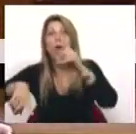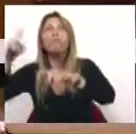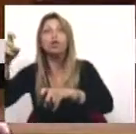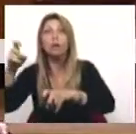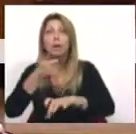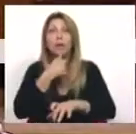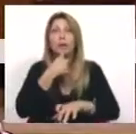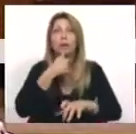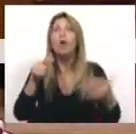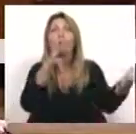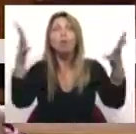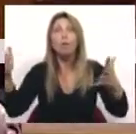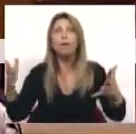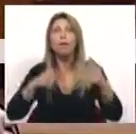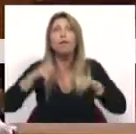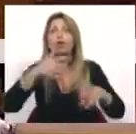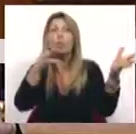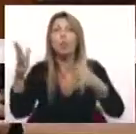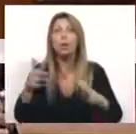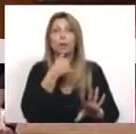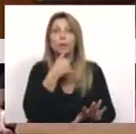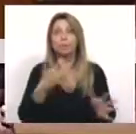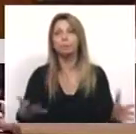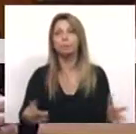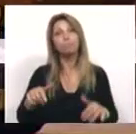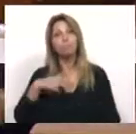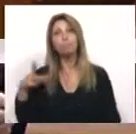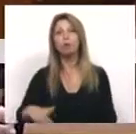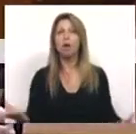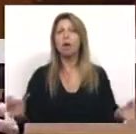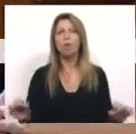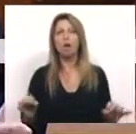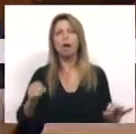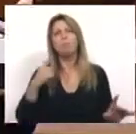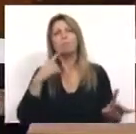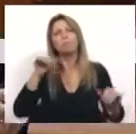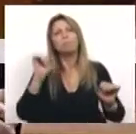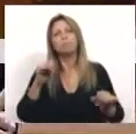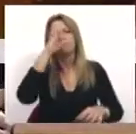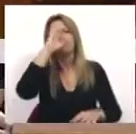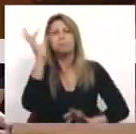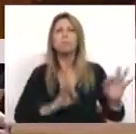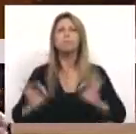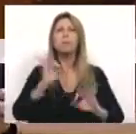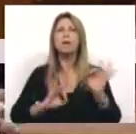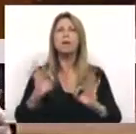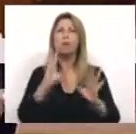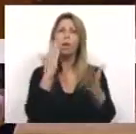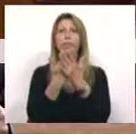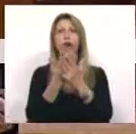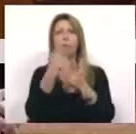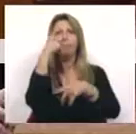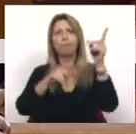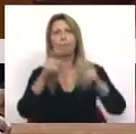bom rigor, em Portugal, não existe uma cultura do Estado de preparação para a autoproteção